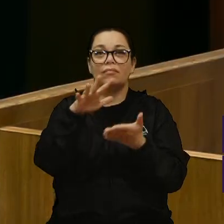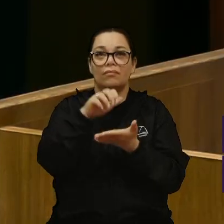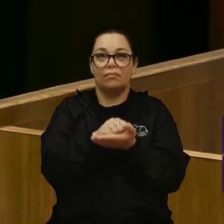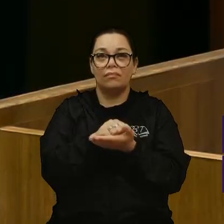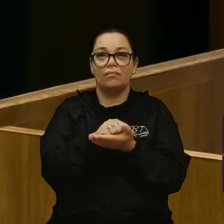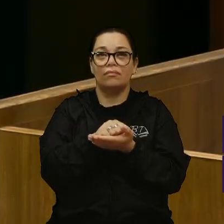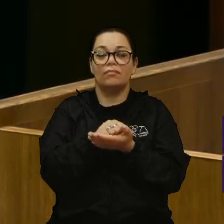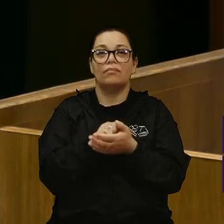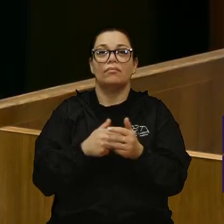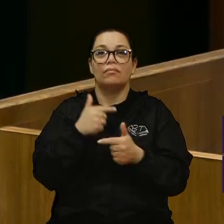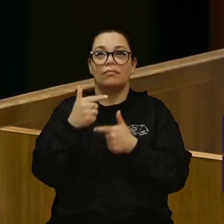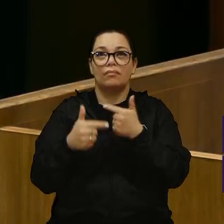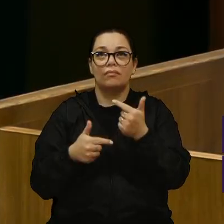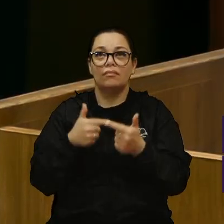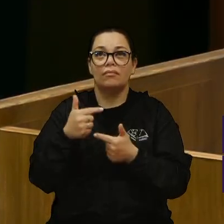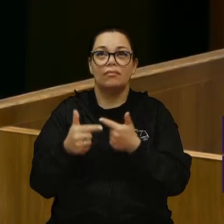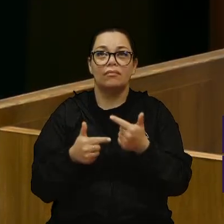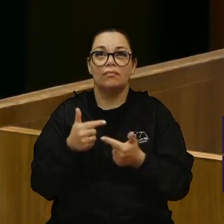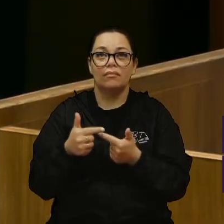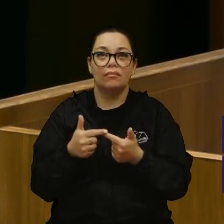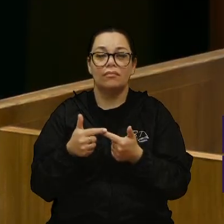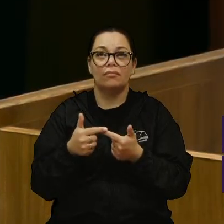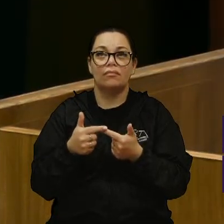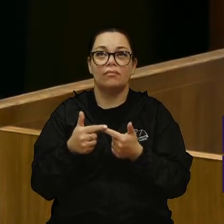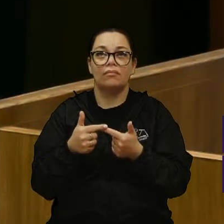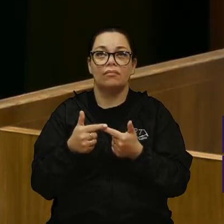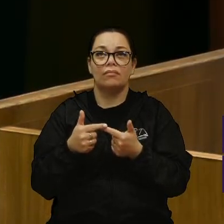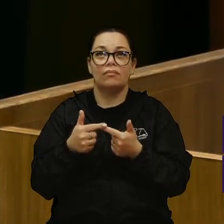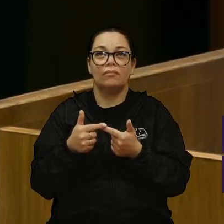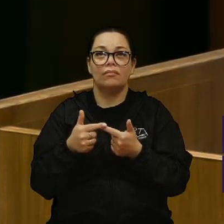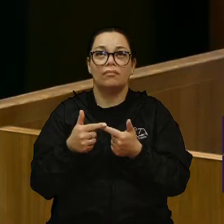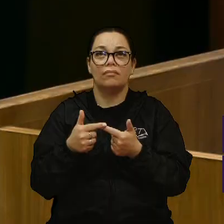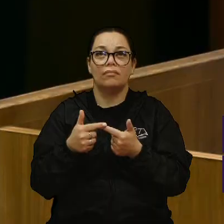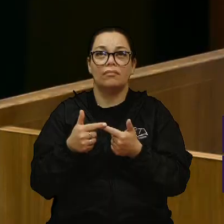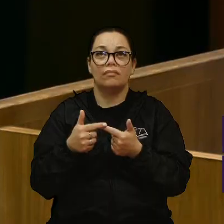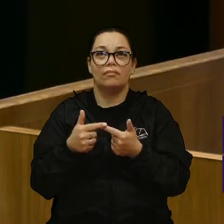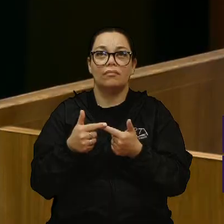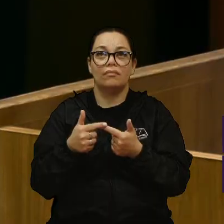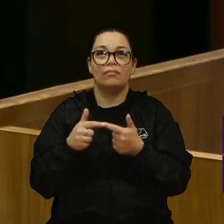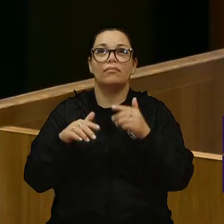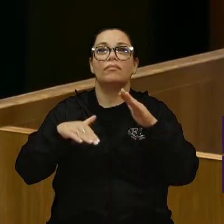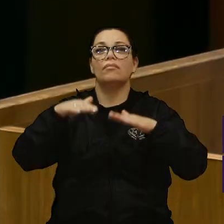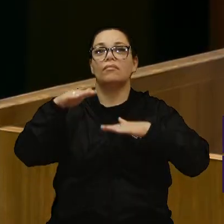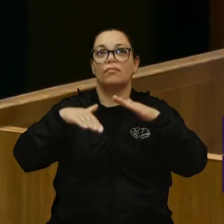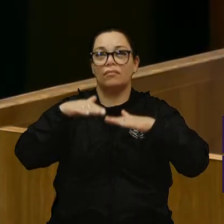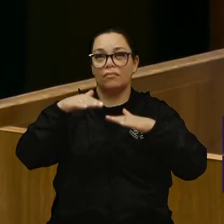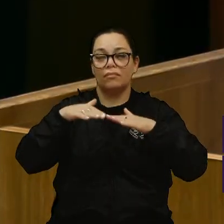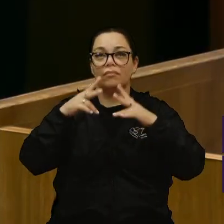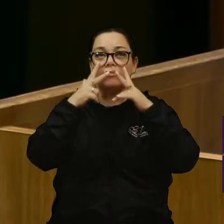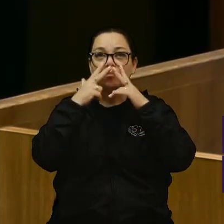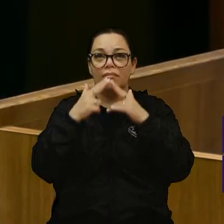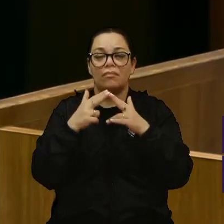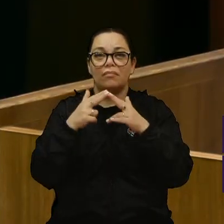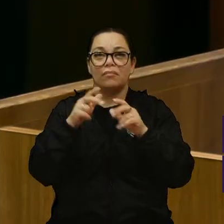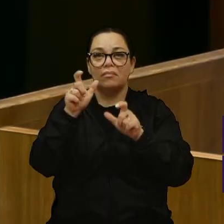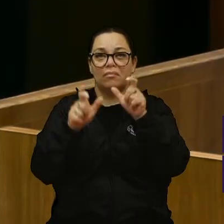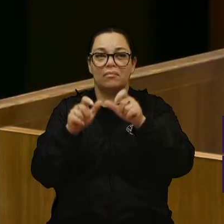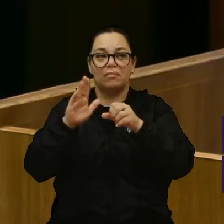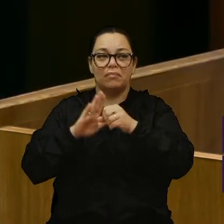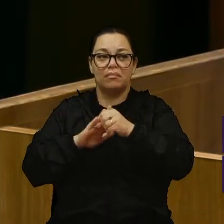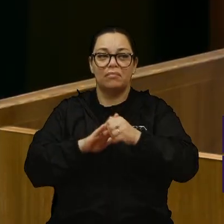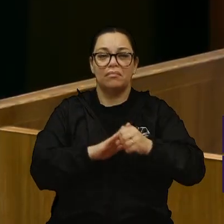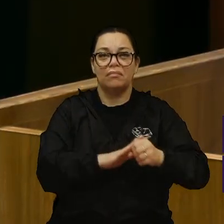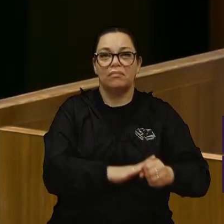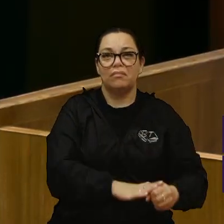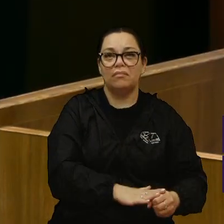esses trabalhadores, são as falas deles, muitas vezes são tratados como subgente e,